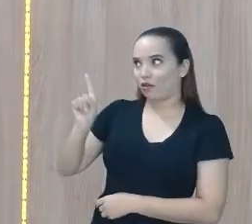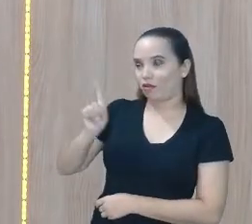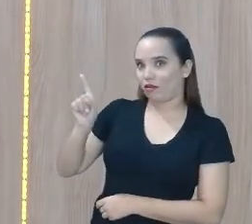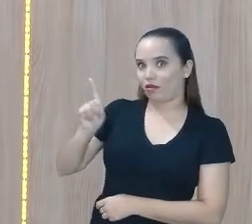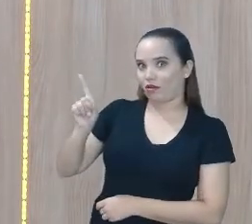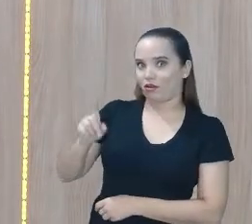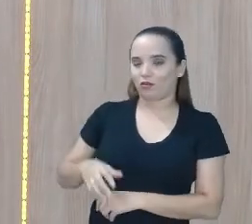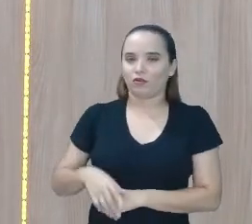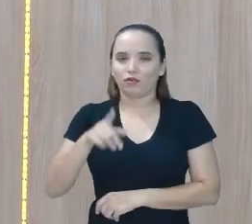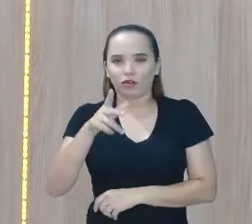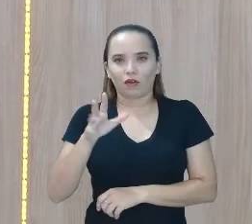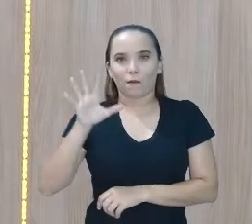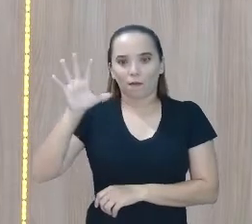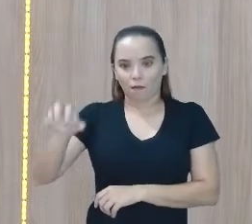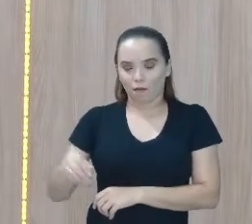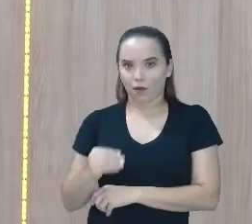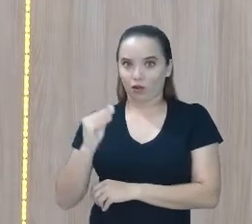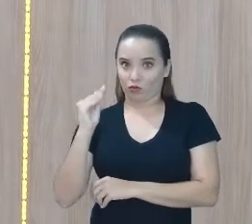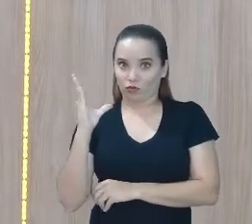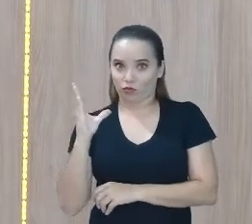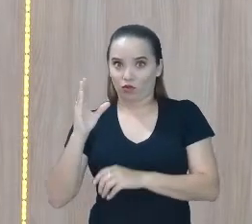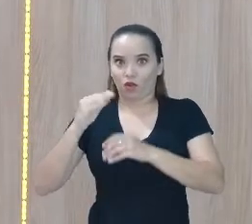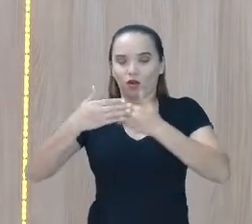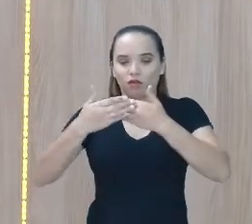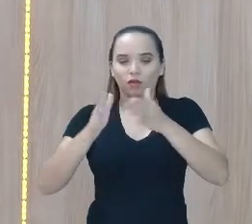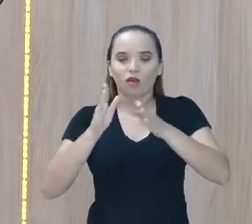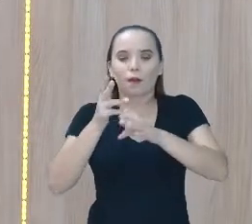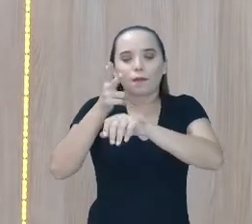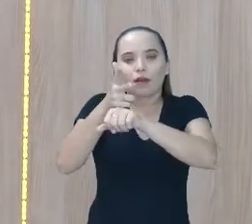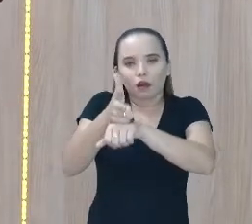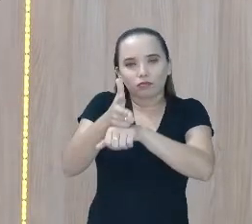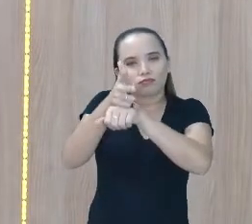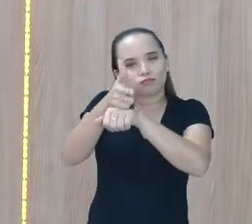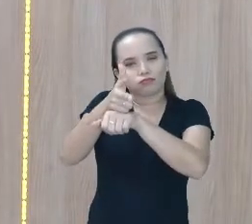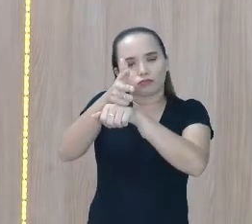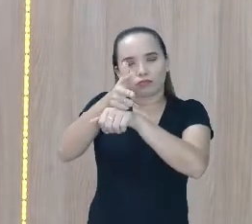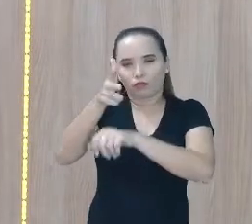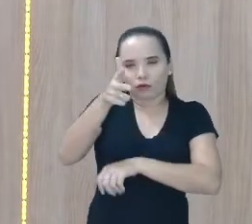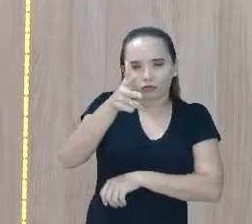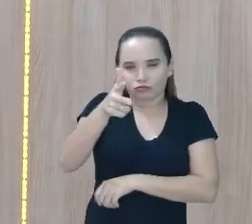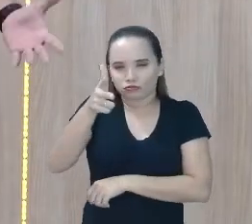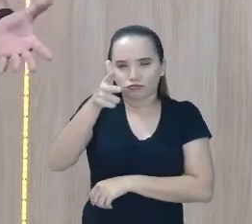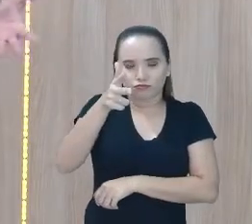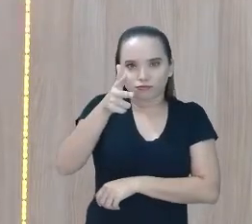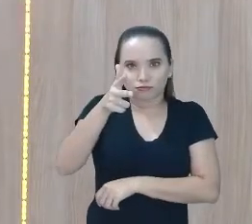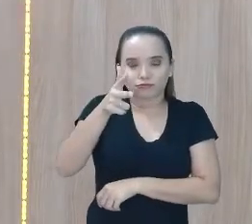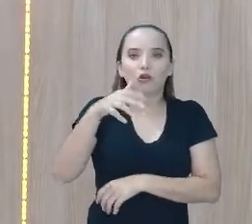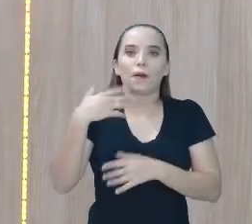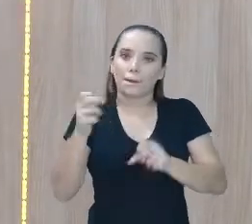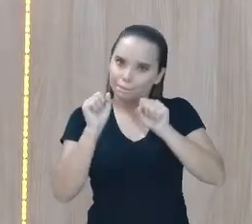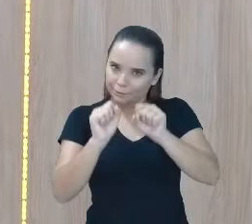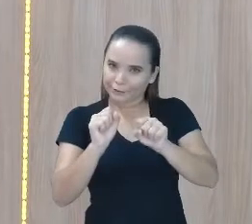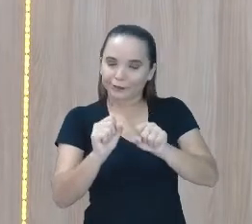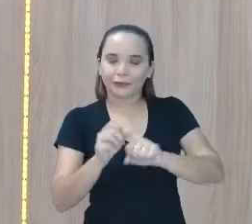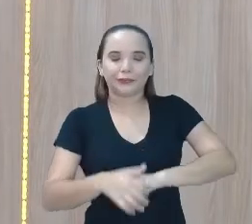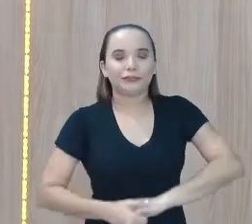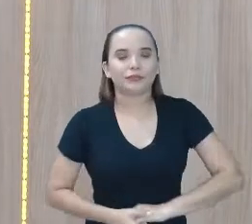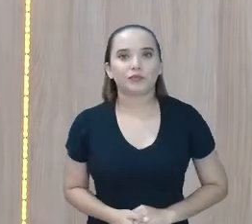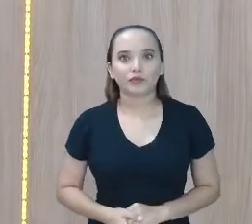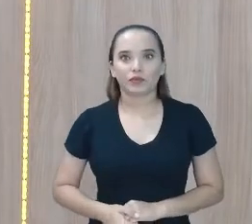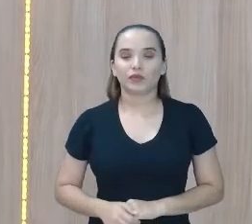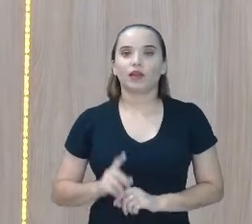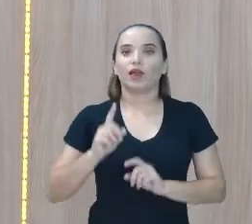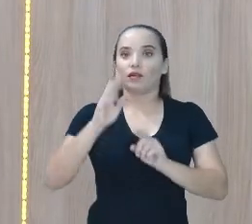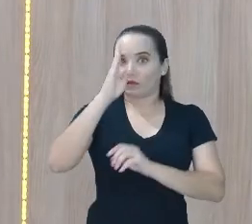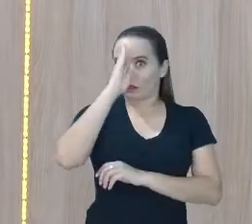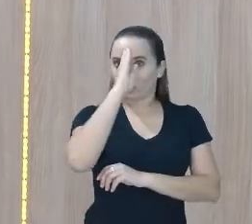celular, vai colocar a câmera no QR Code aí do seu sistema operacional, seja ele Android ou iOS. Você